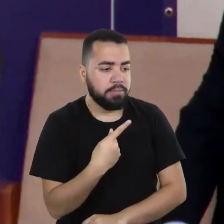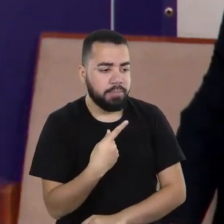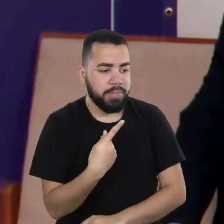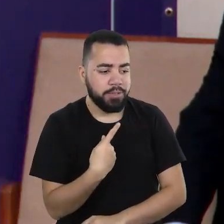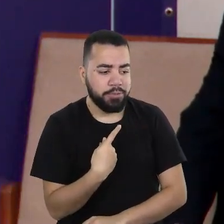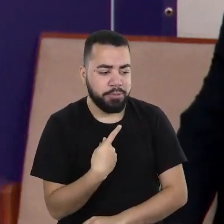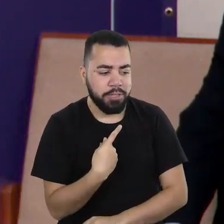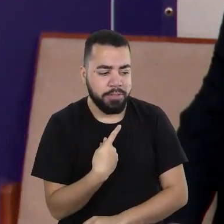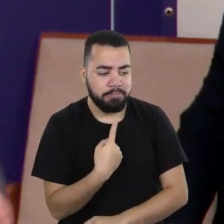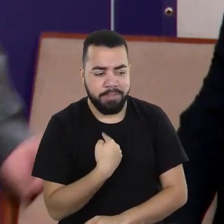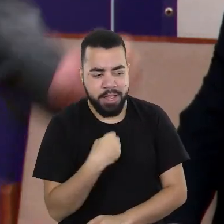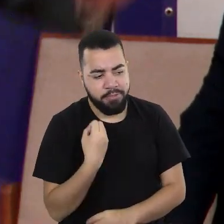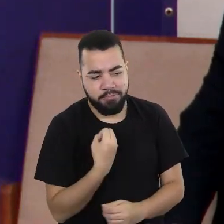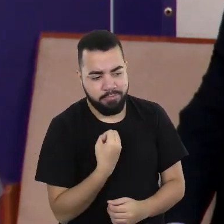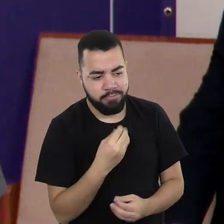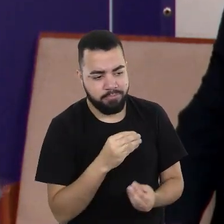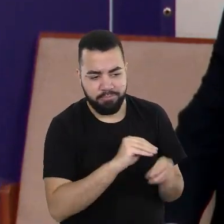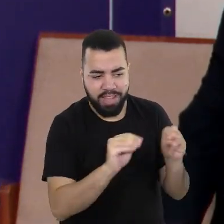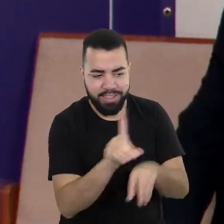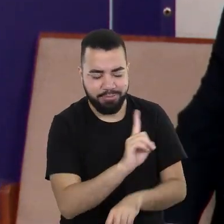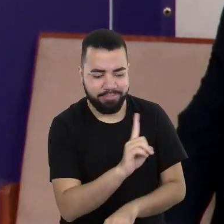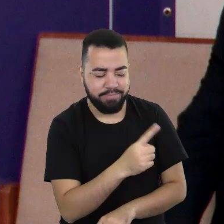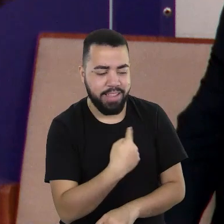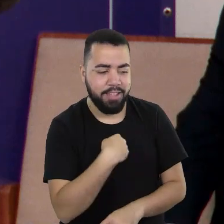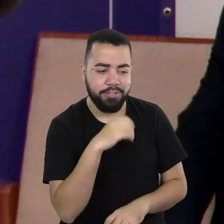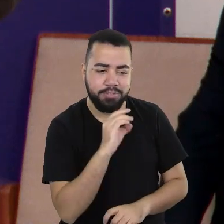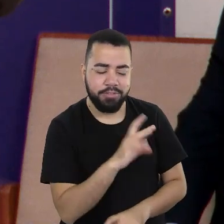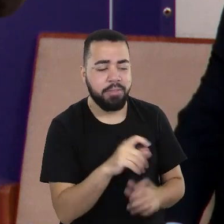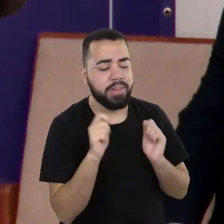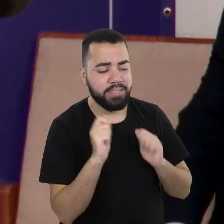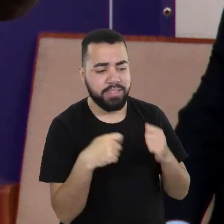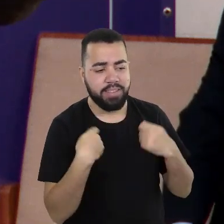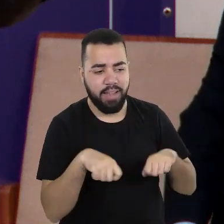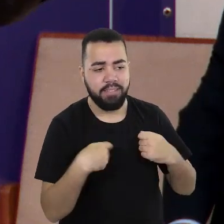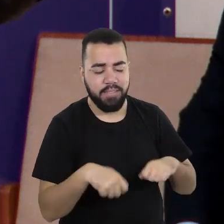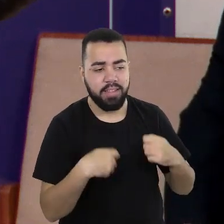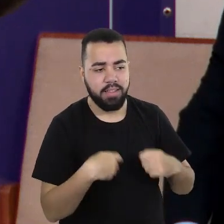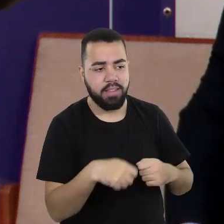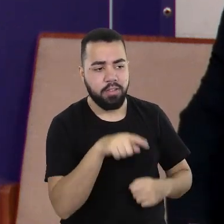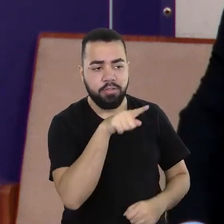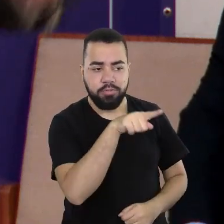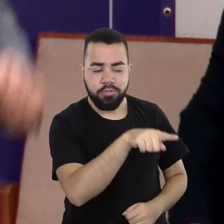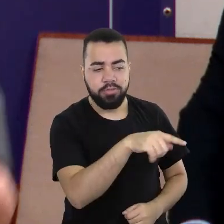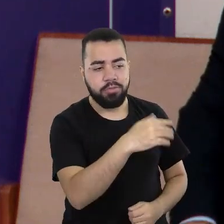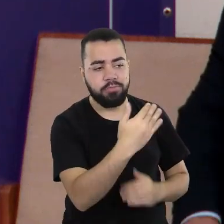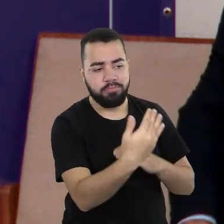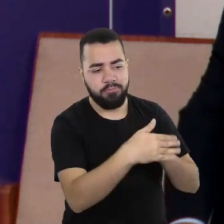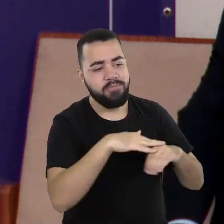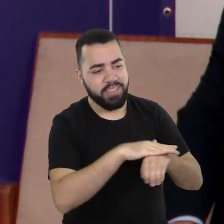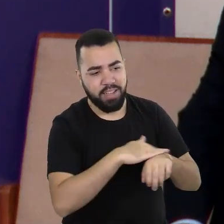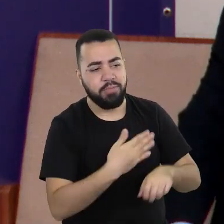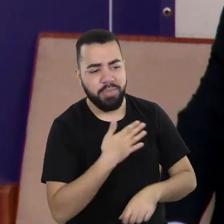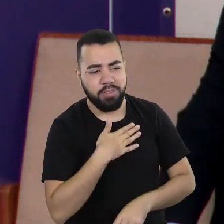transferência não. Eu só precisava ouvir da sua boca como pastor isso que você me